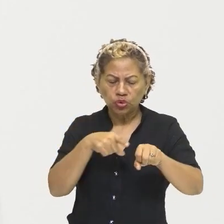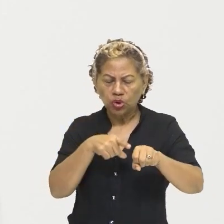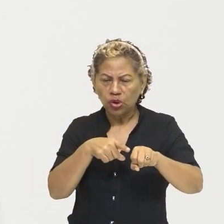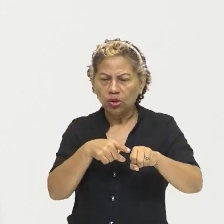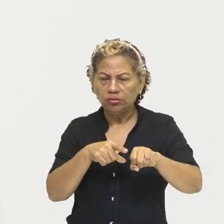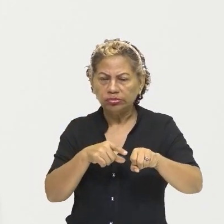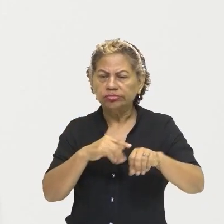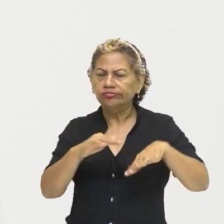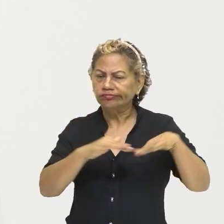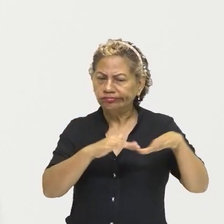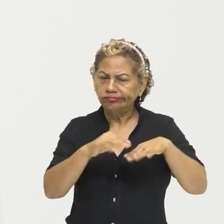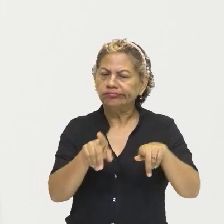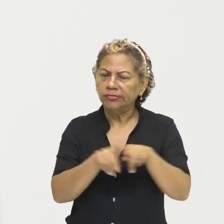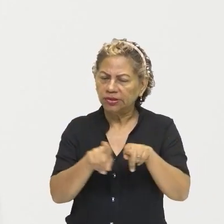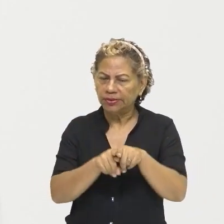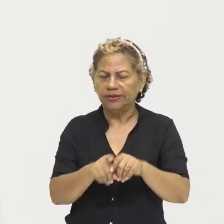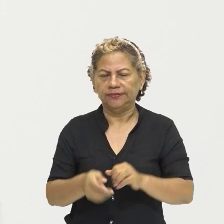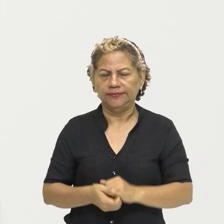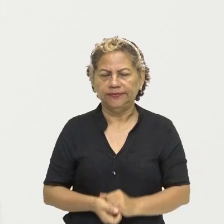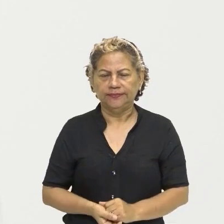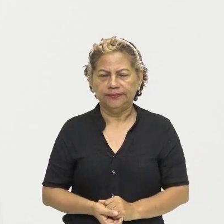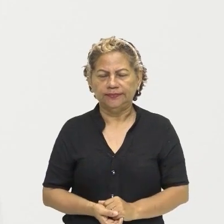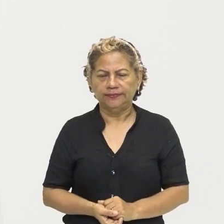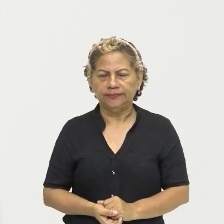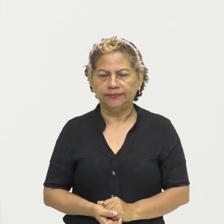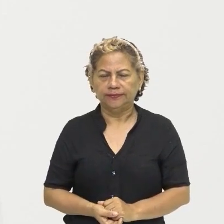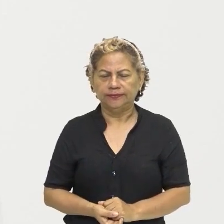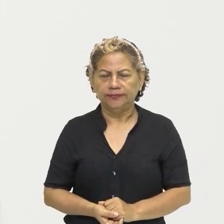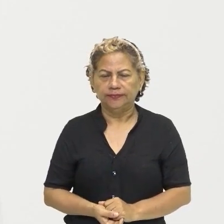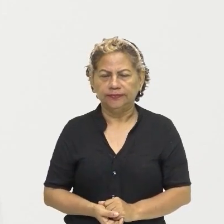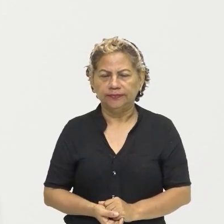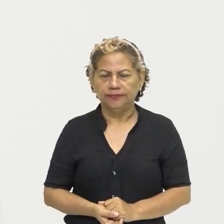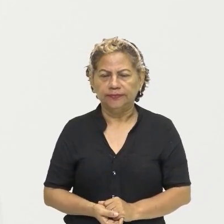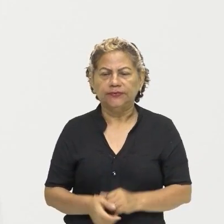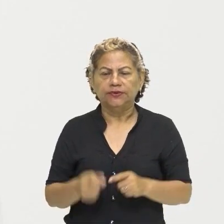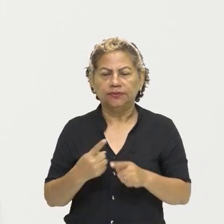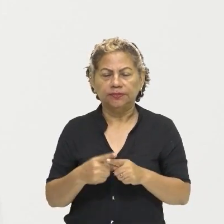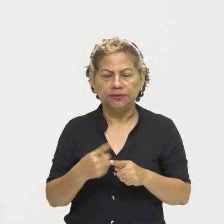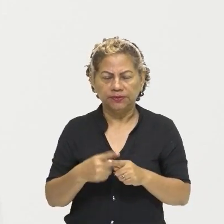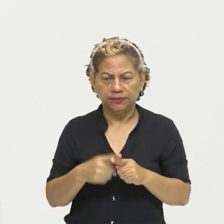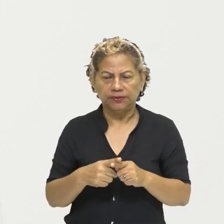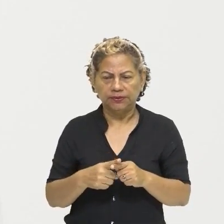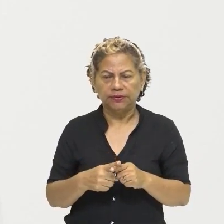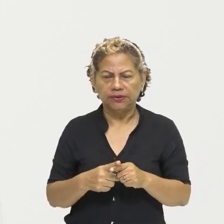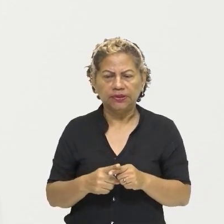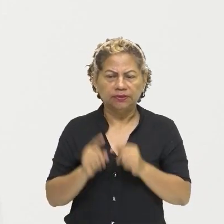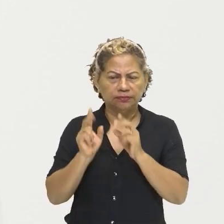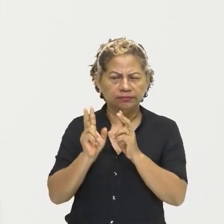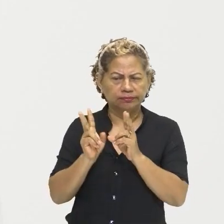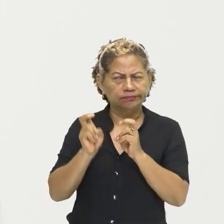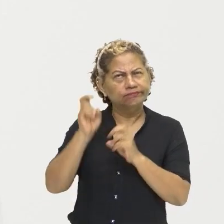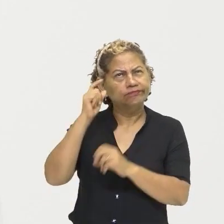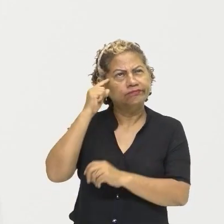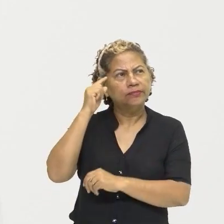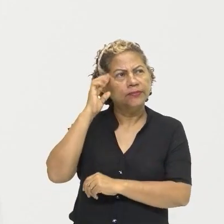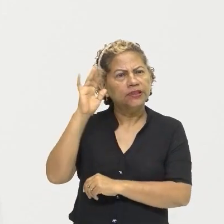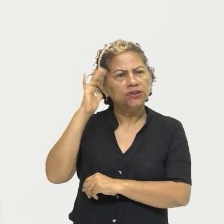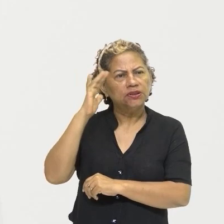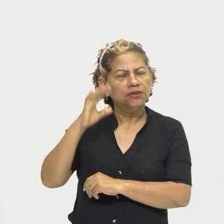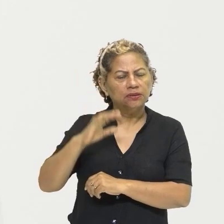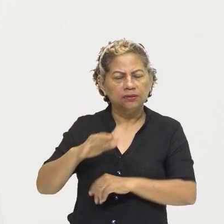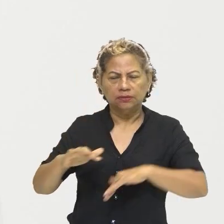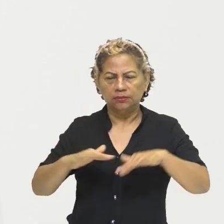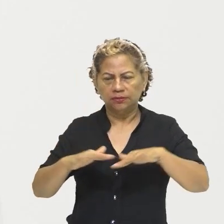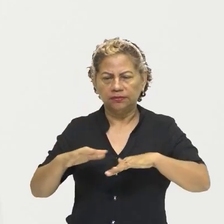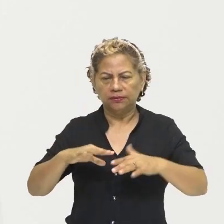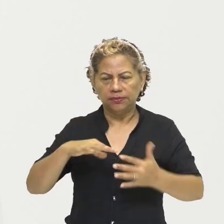a Terra tem menos massa, certo? E o movimento dela é mais fácil a gente imaginar que o movimento da